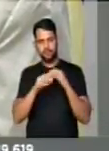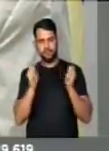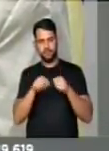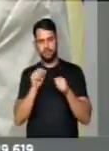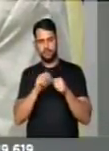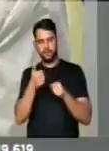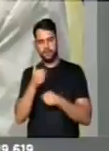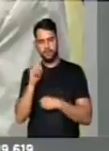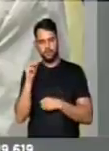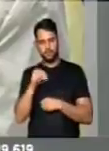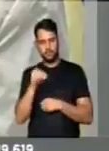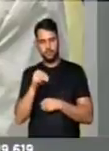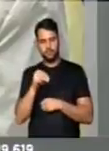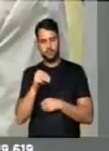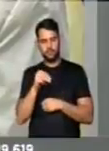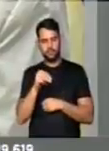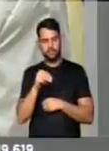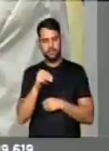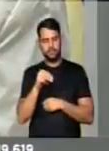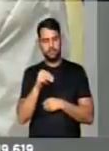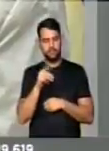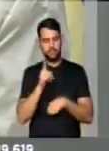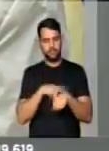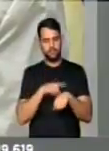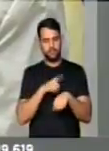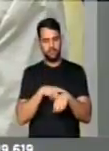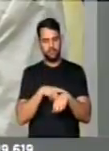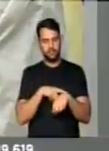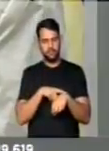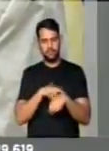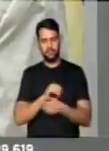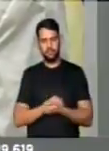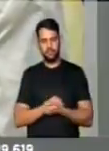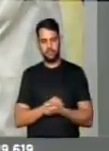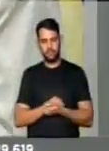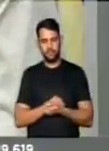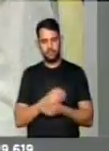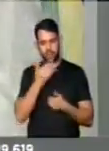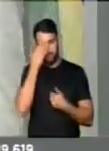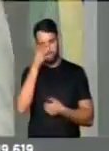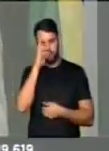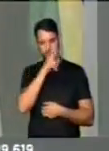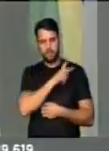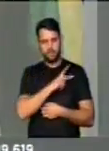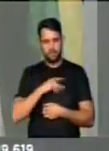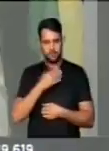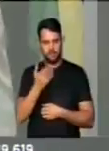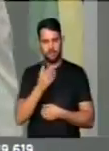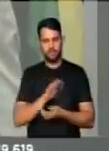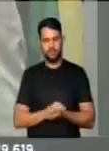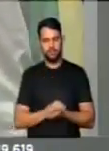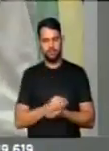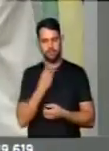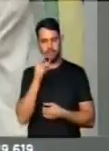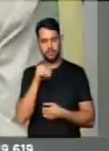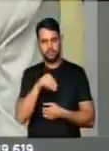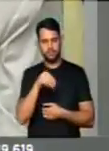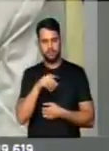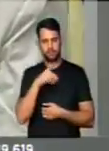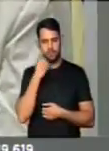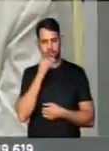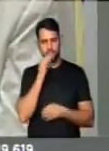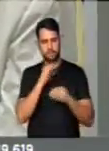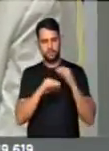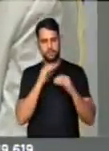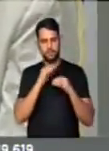Eu falei os 10 minutos do tempo. Agradeço a Vossa Excelência. Mais 3 minutos, portanto, pelas